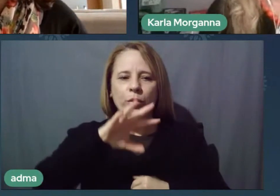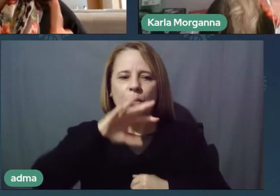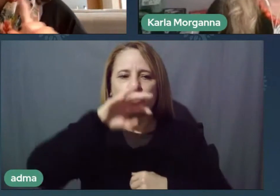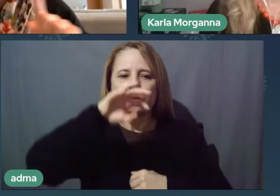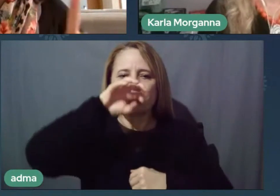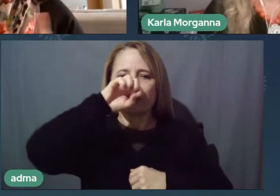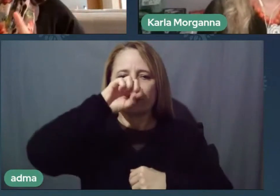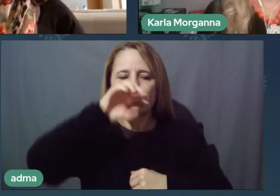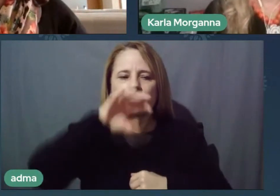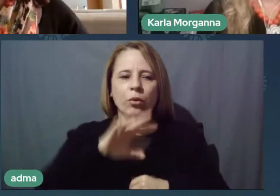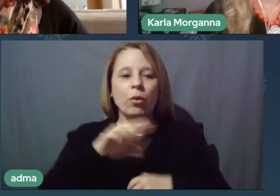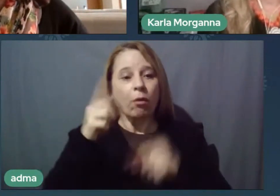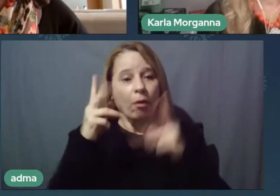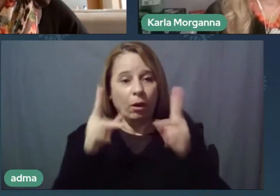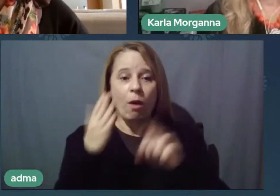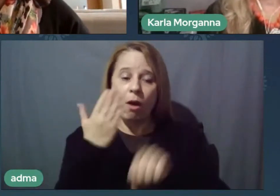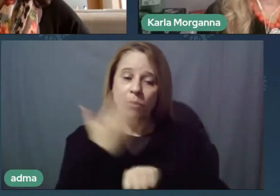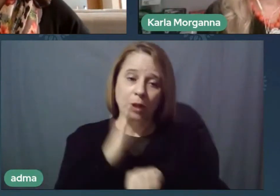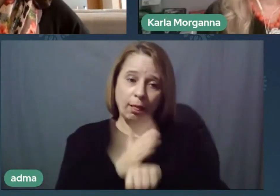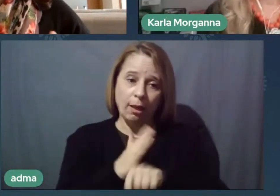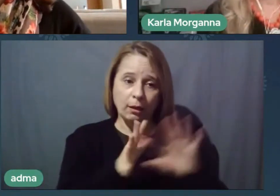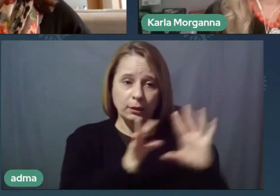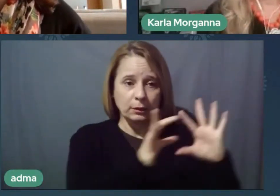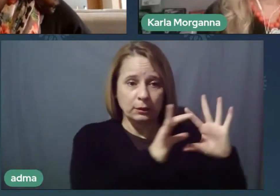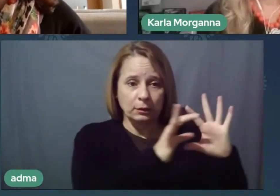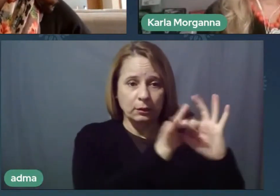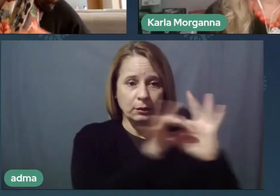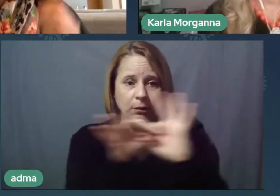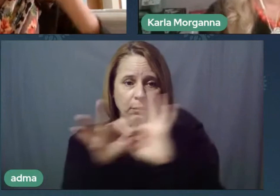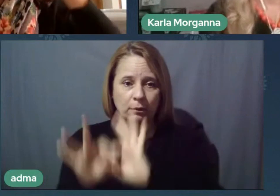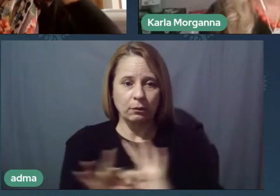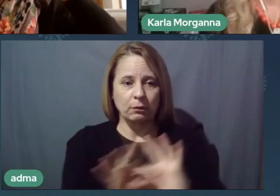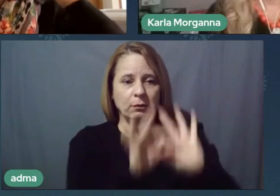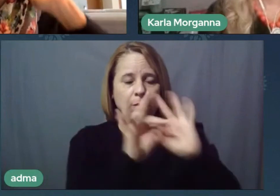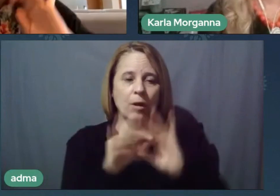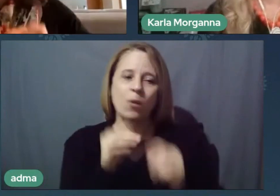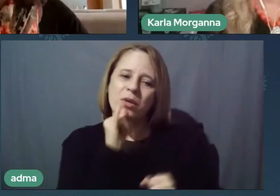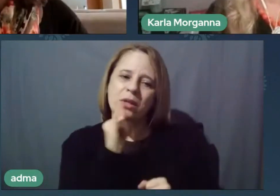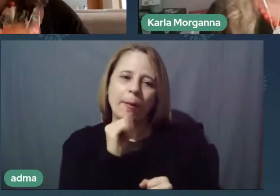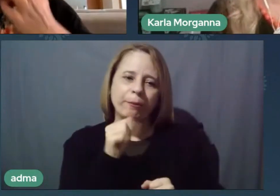físico. Então, não são coisas isoladas. Então, não tem como eu te falar, olha, faça